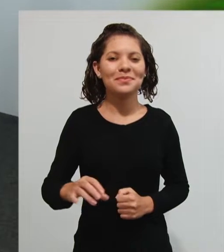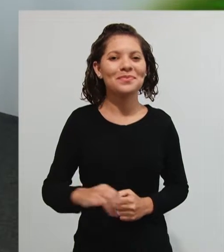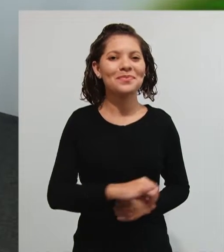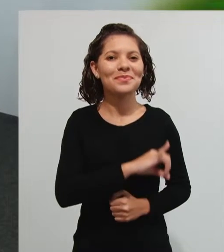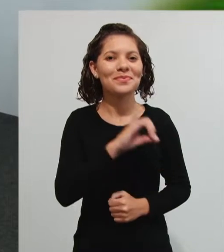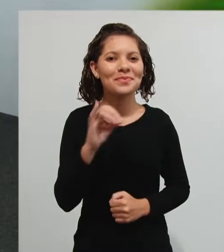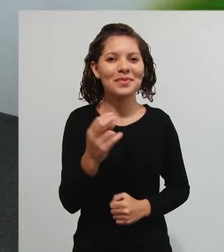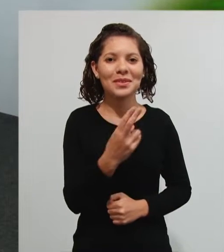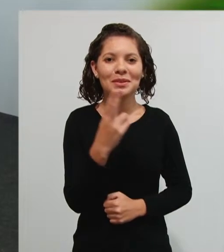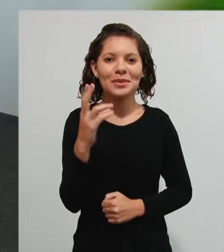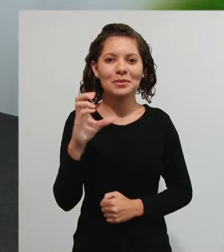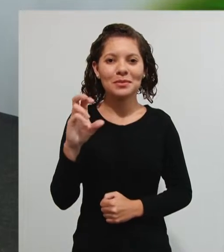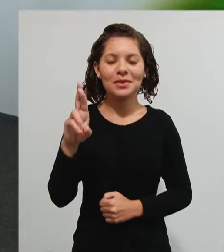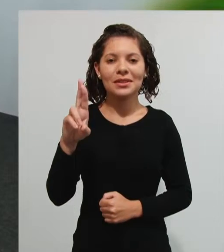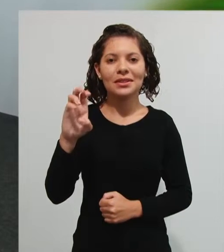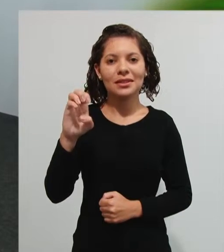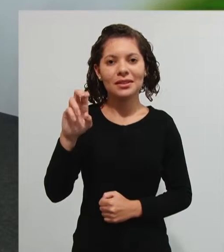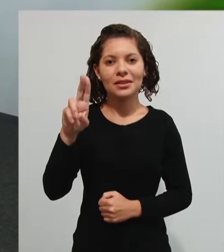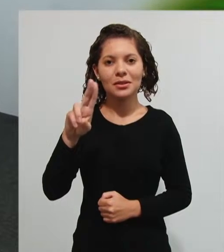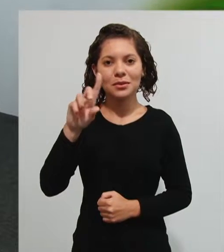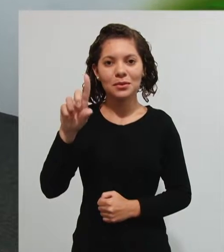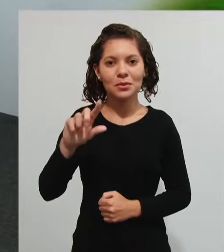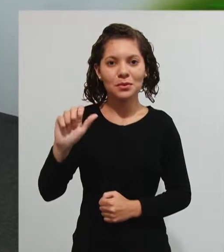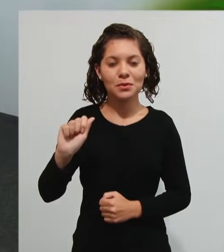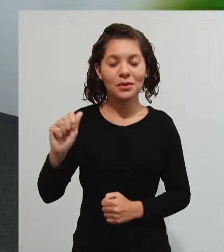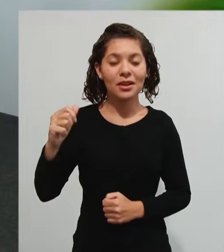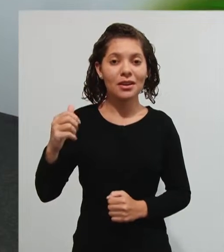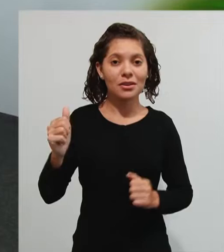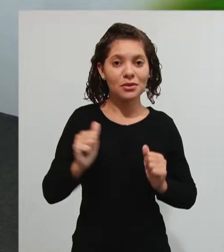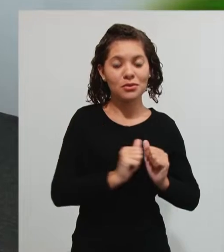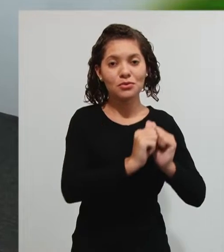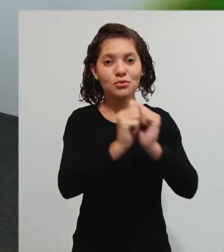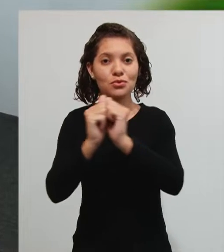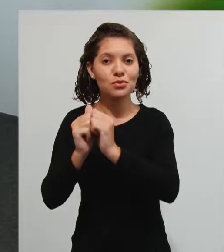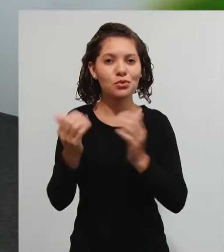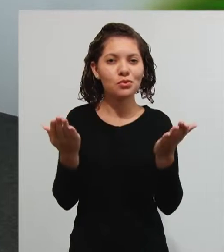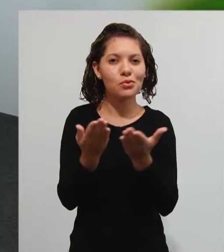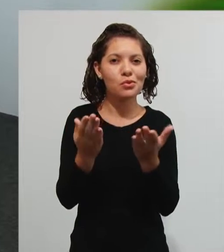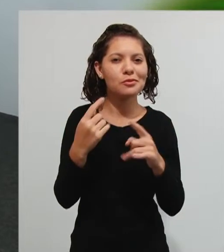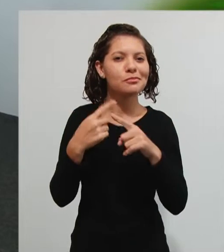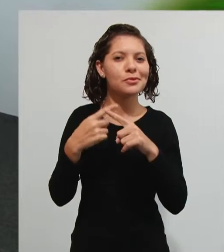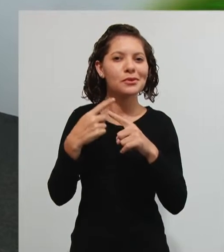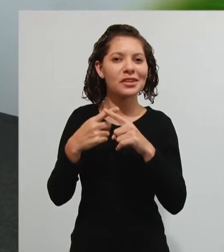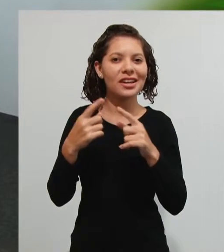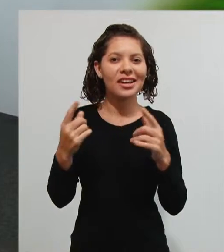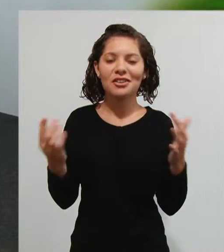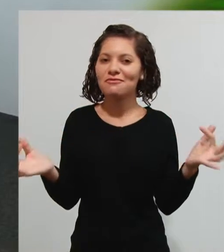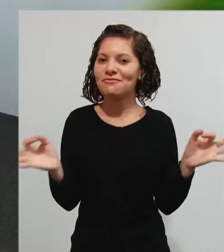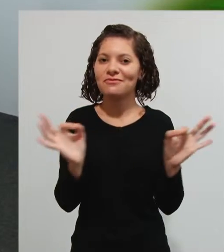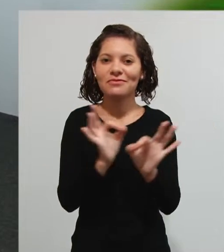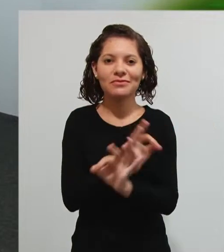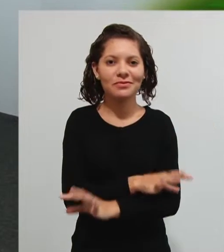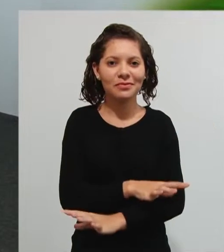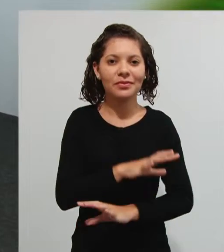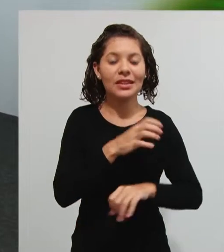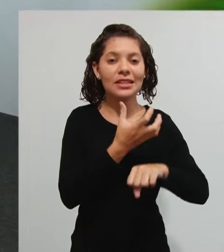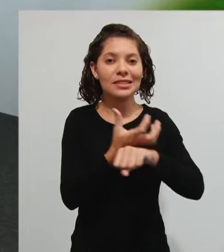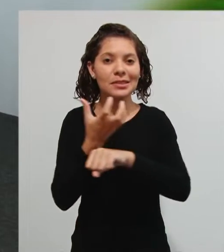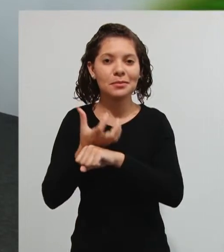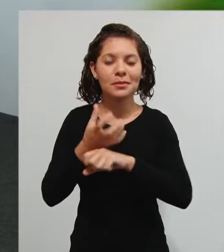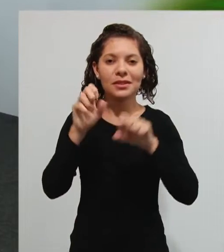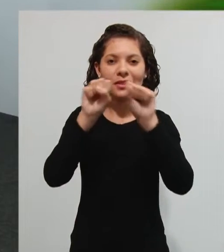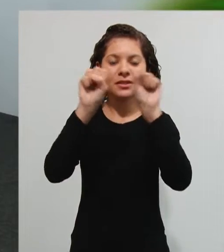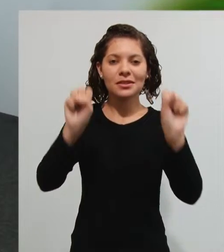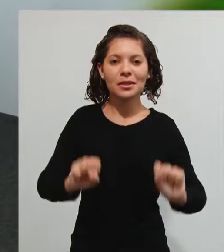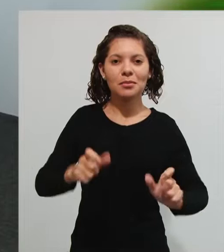Olá, me chamo Creuza Batista e estou contigo hoje para concluirmos então a disciplina Sistema de Controle